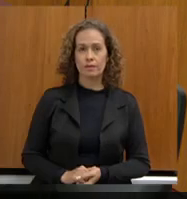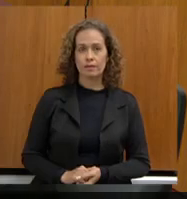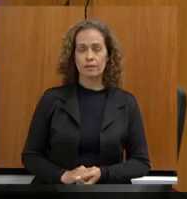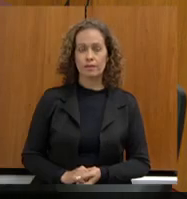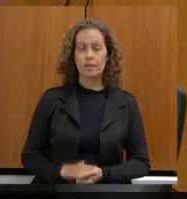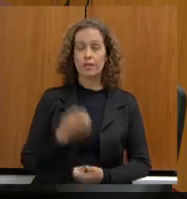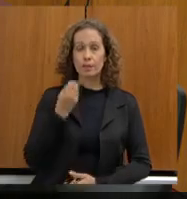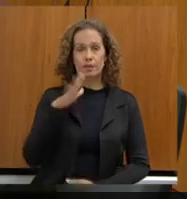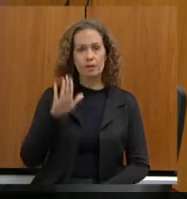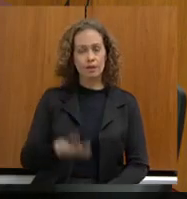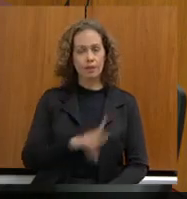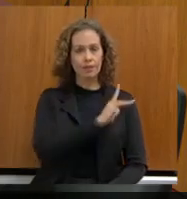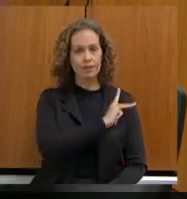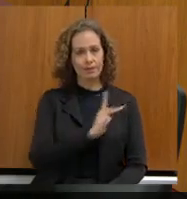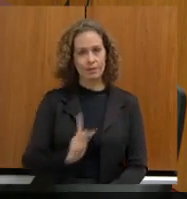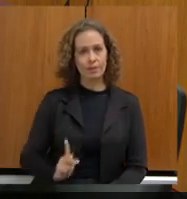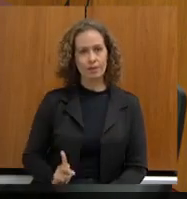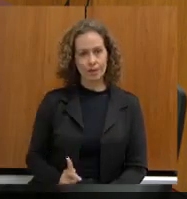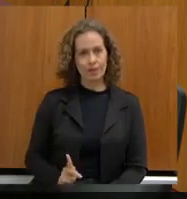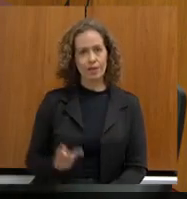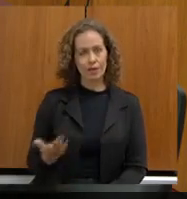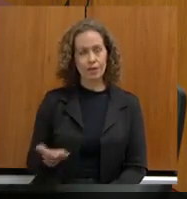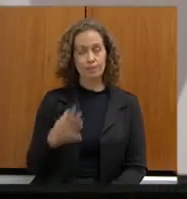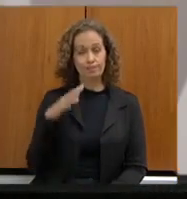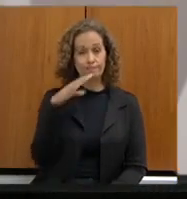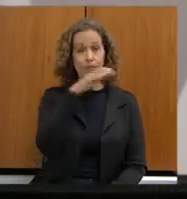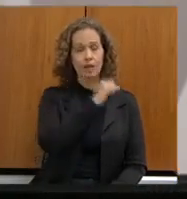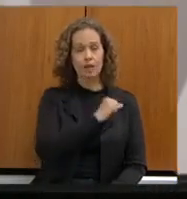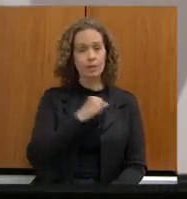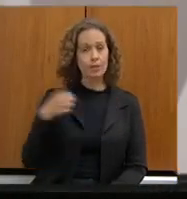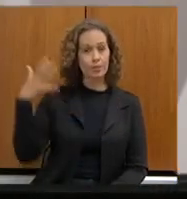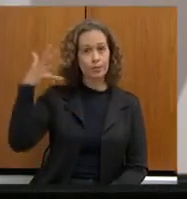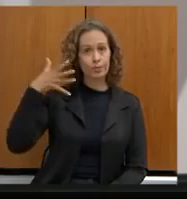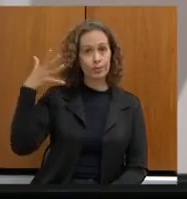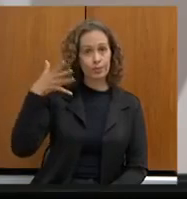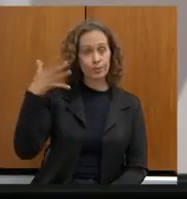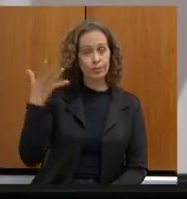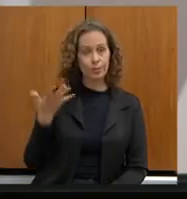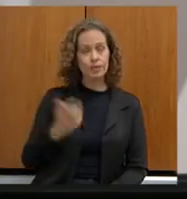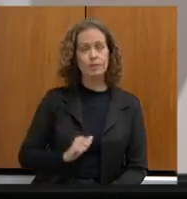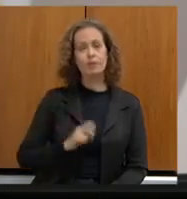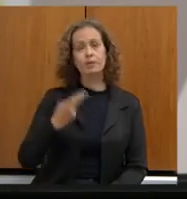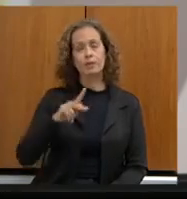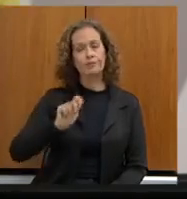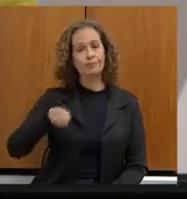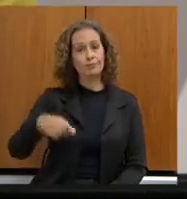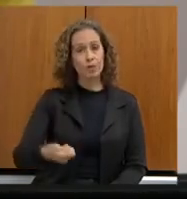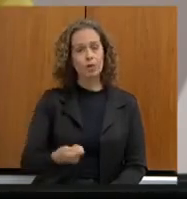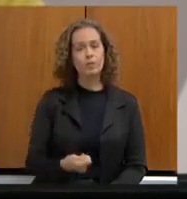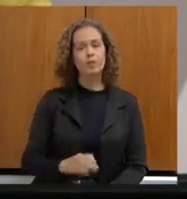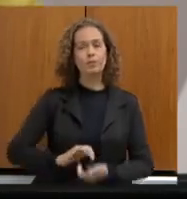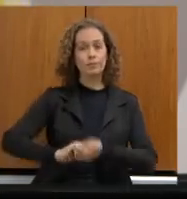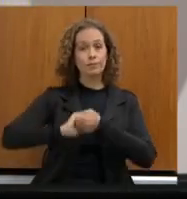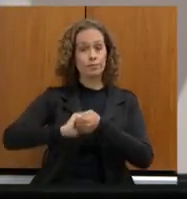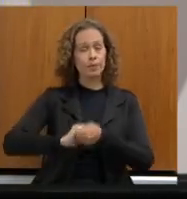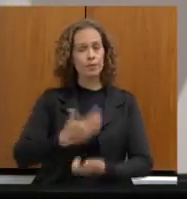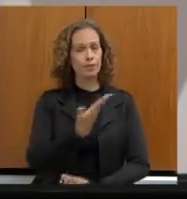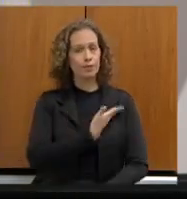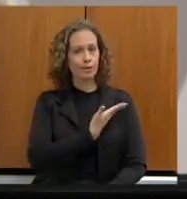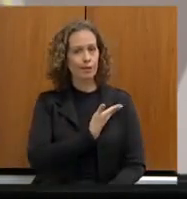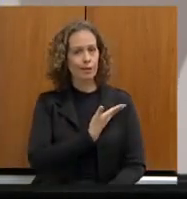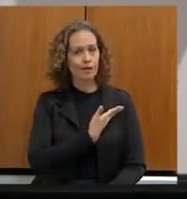boa tarde Presidente e para ser bem em breve em seu nome cumprimento todos os colegas aqui